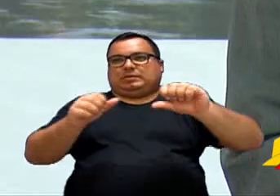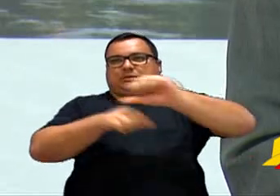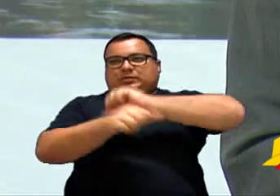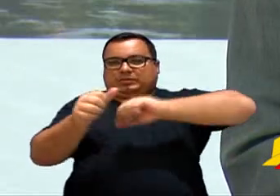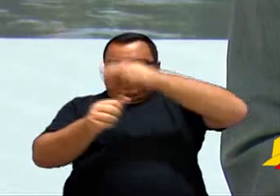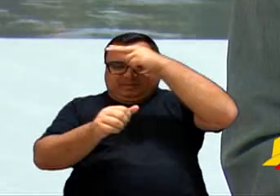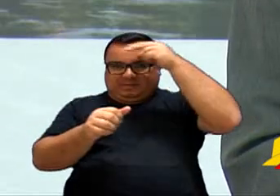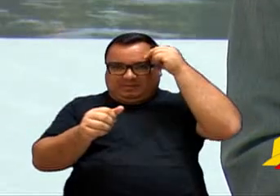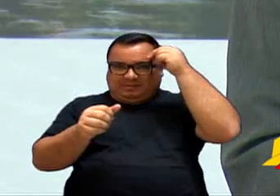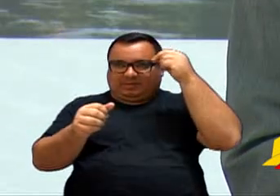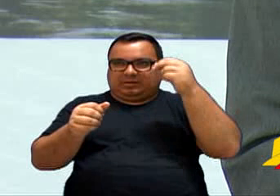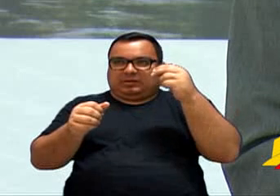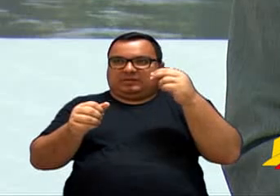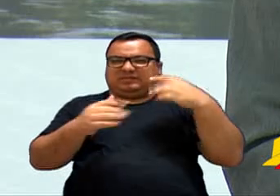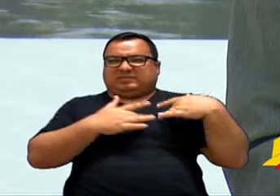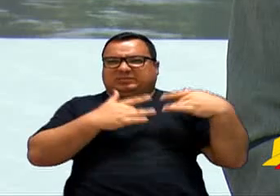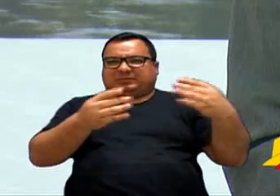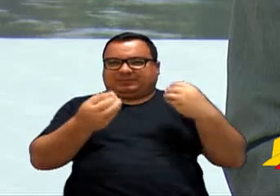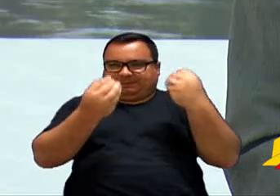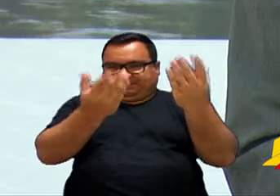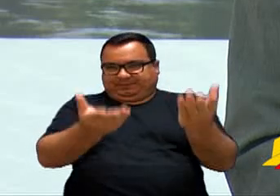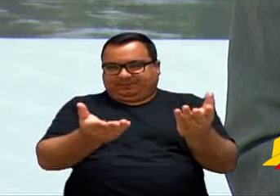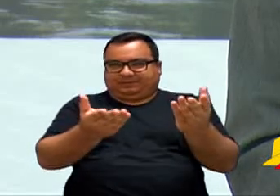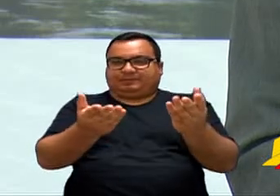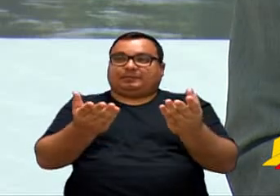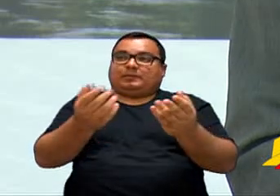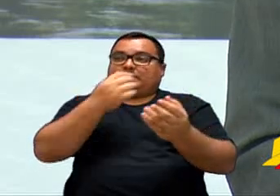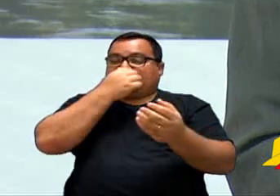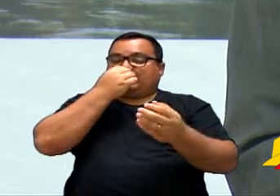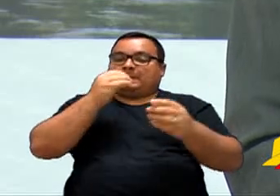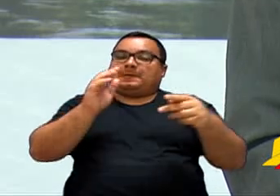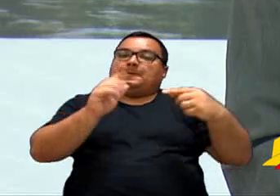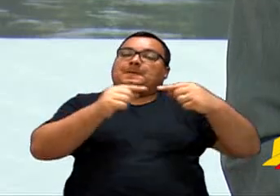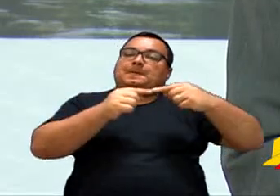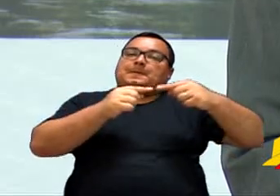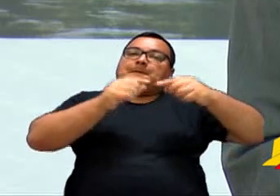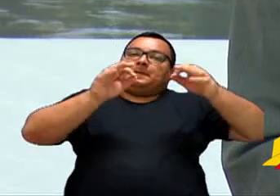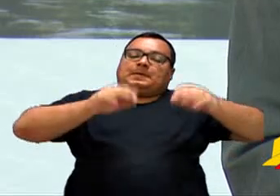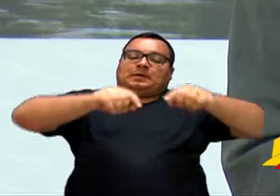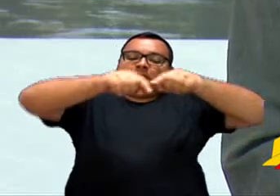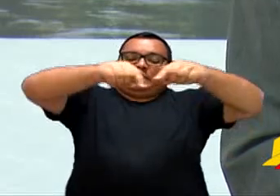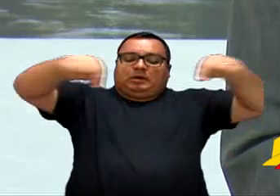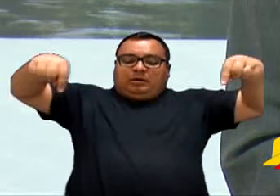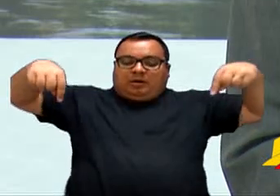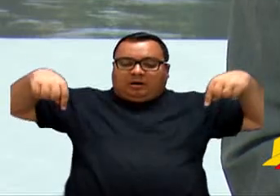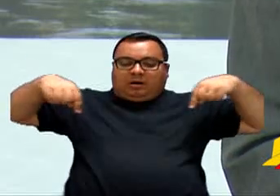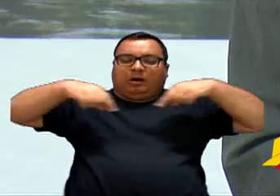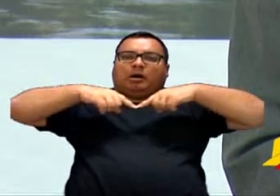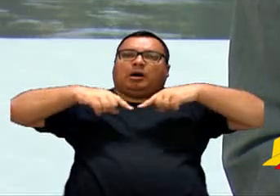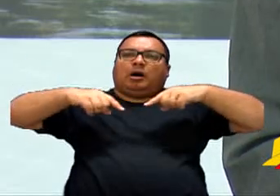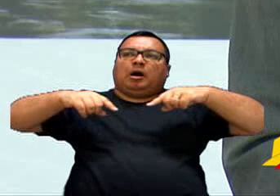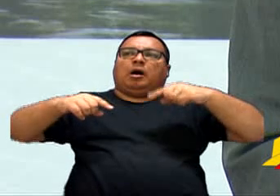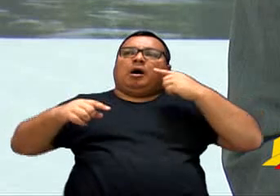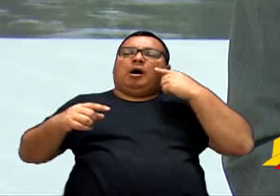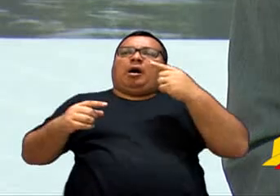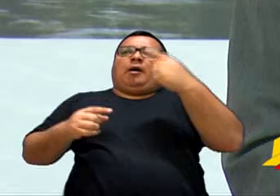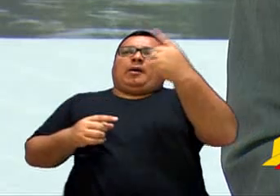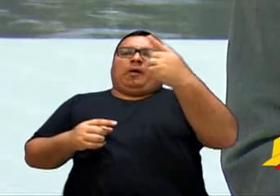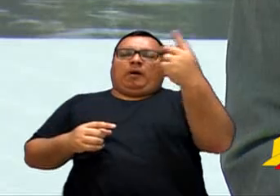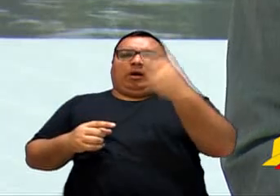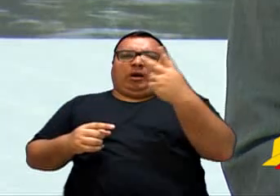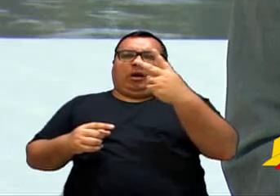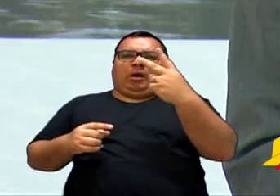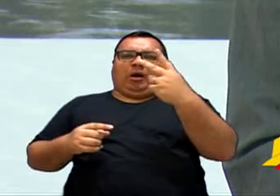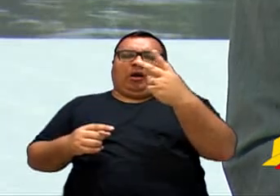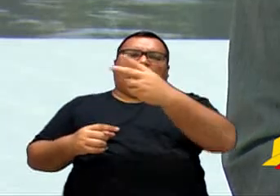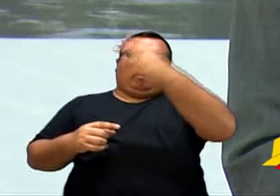2º fala, a doação destina-se à regularização fundiária das áreas mencionadas nos incisos 1 e 2,